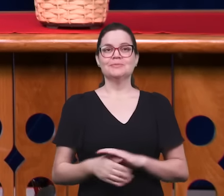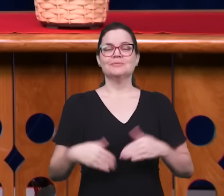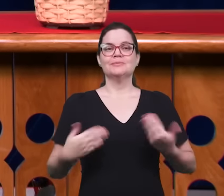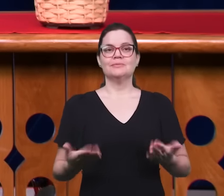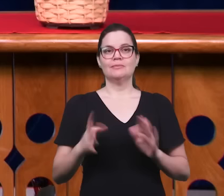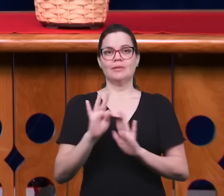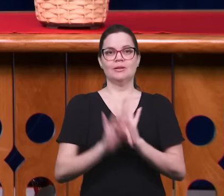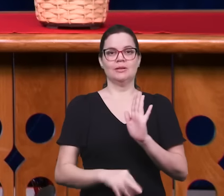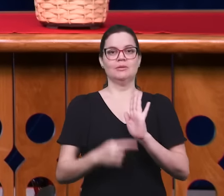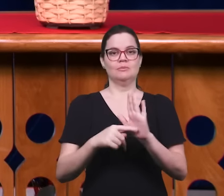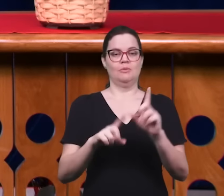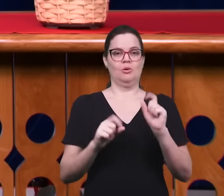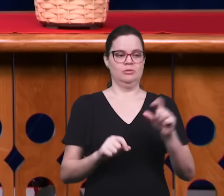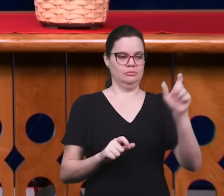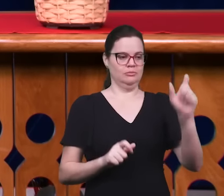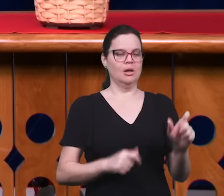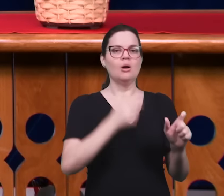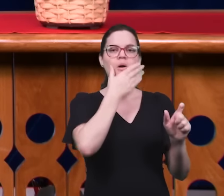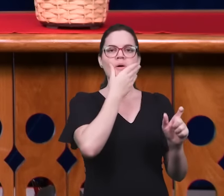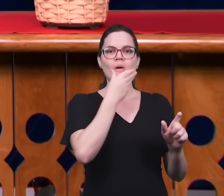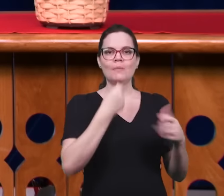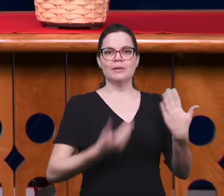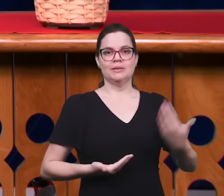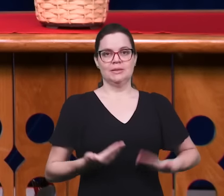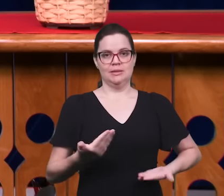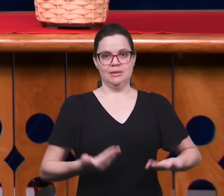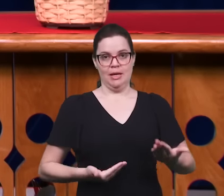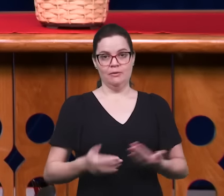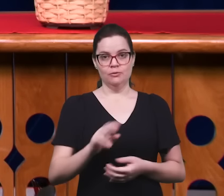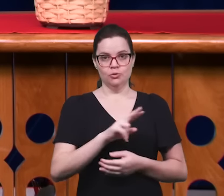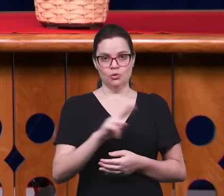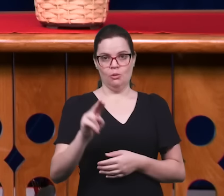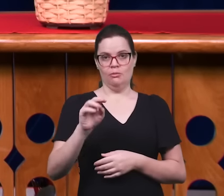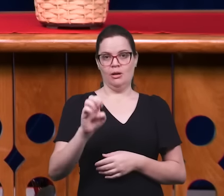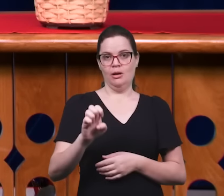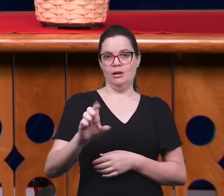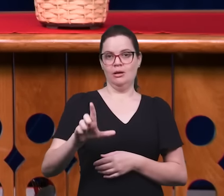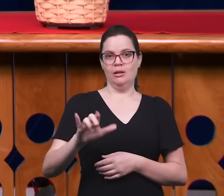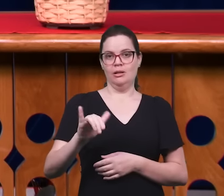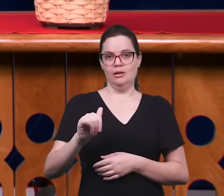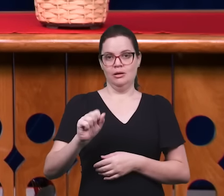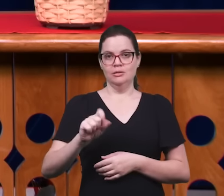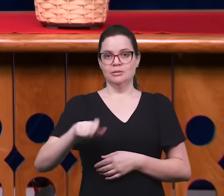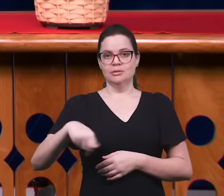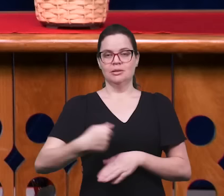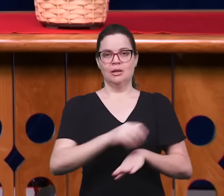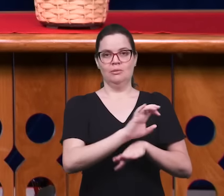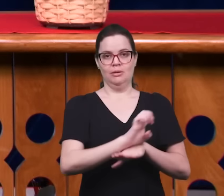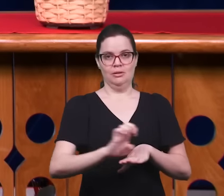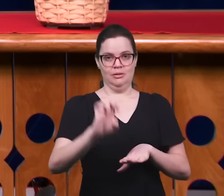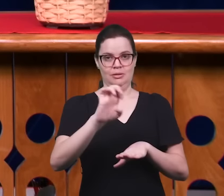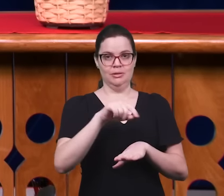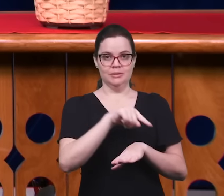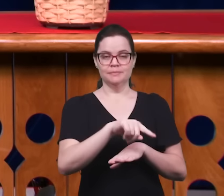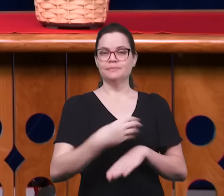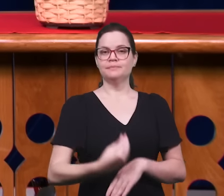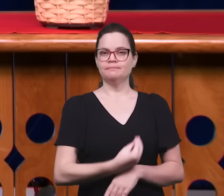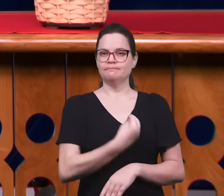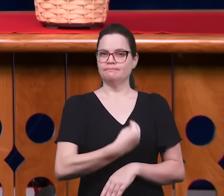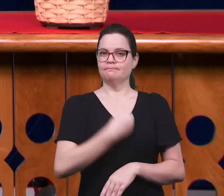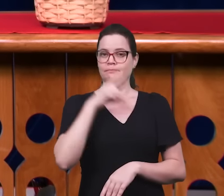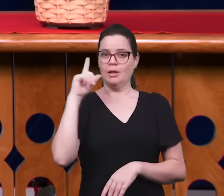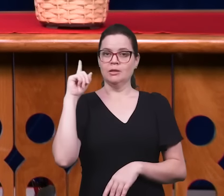fala sobre um servo de Deus chamado Elias, que viveu numa fase